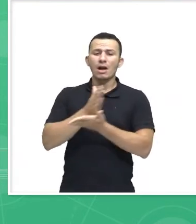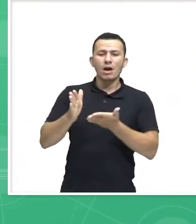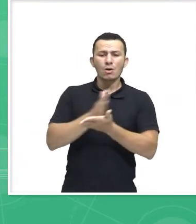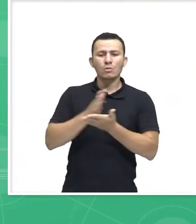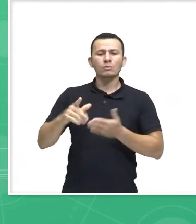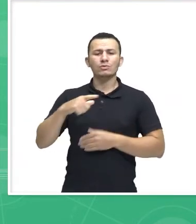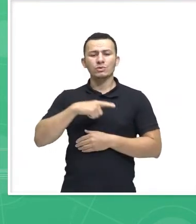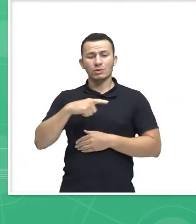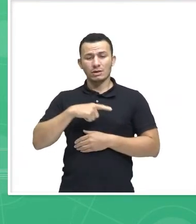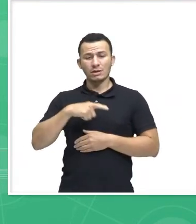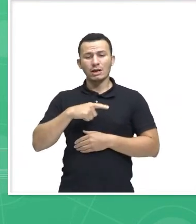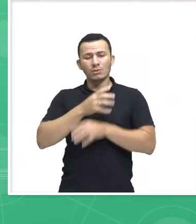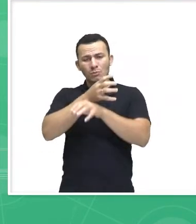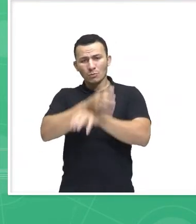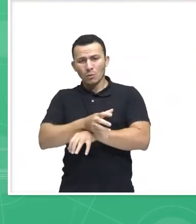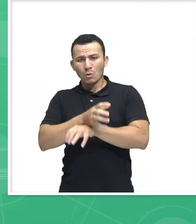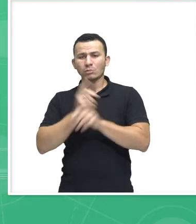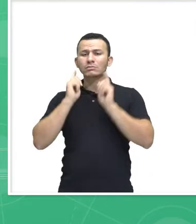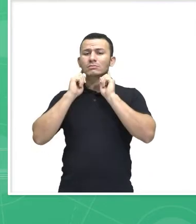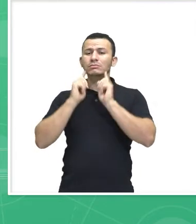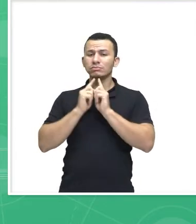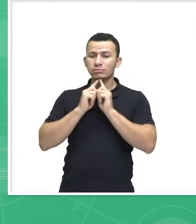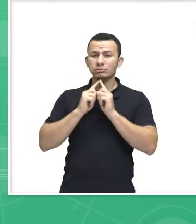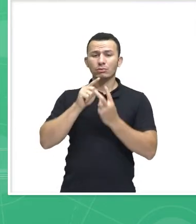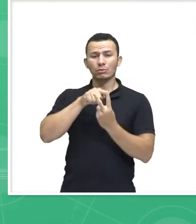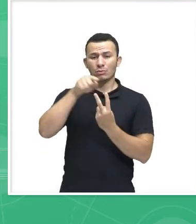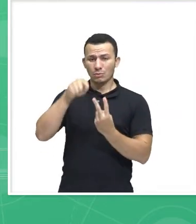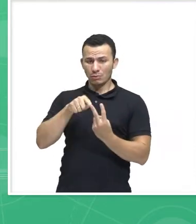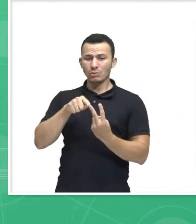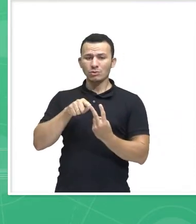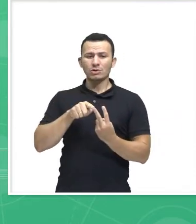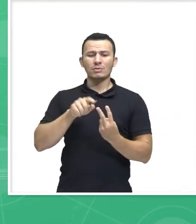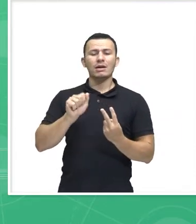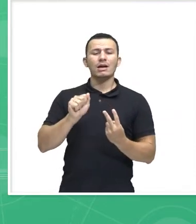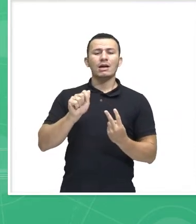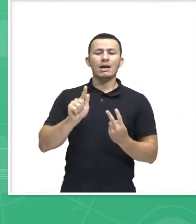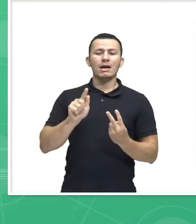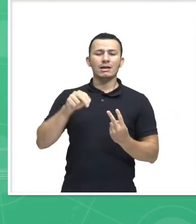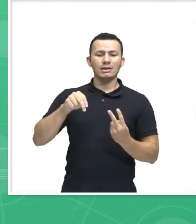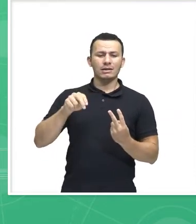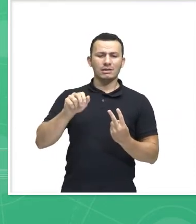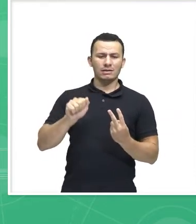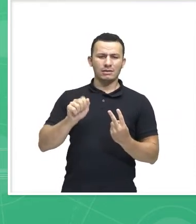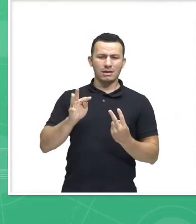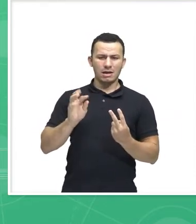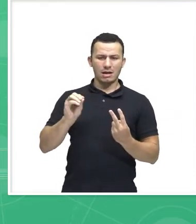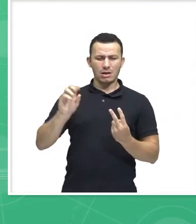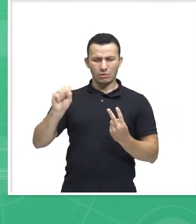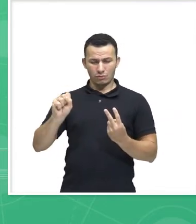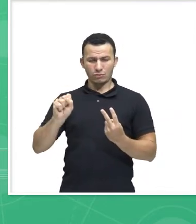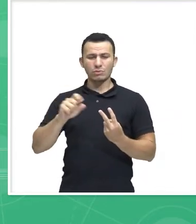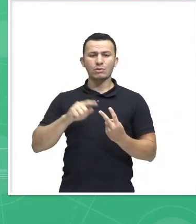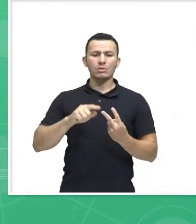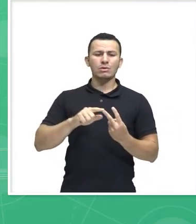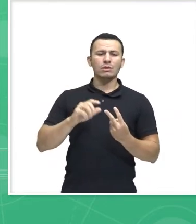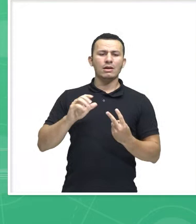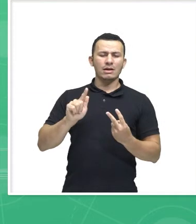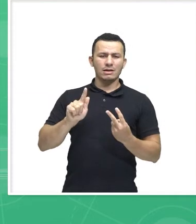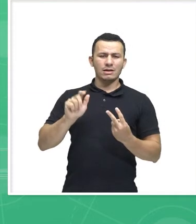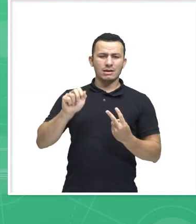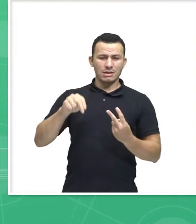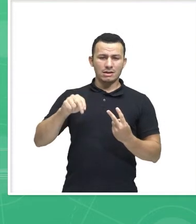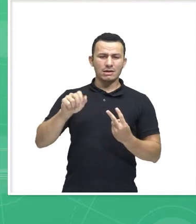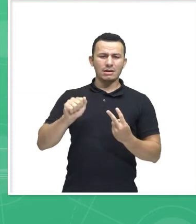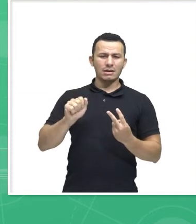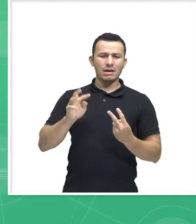gente vai poder classificar esses peixes em agnatos e Dimas de Mattos tomados os agnatos eles não